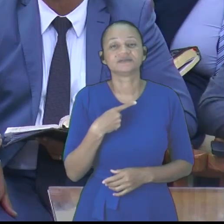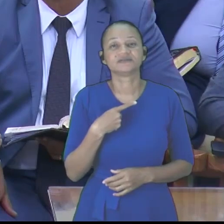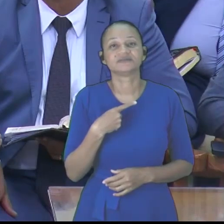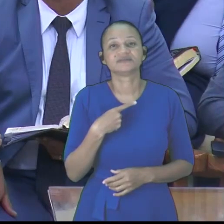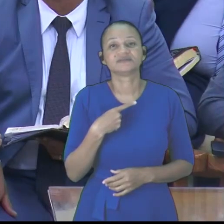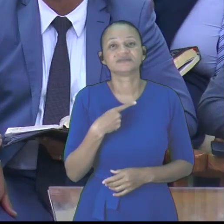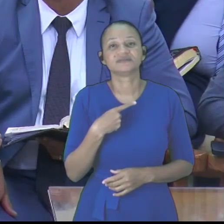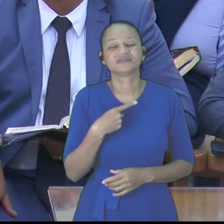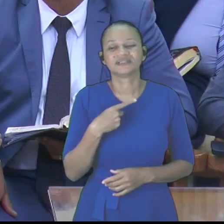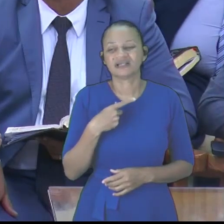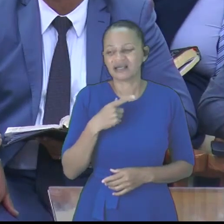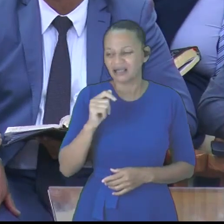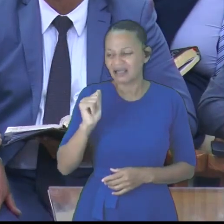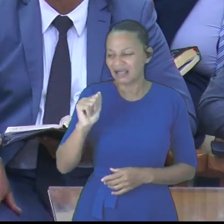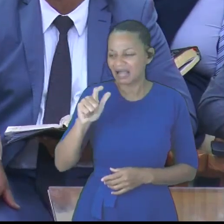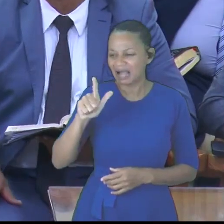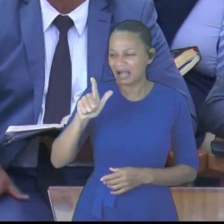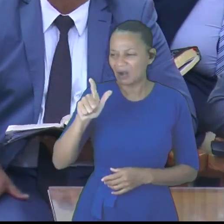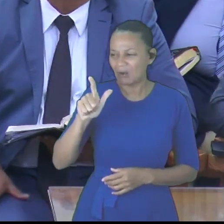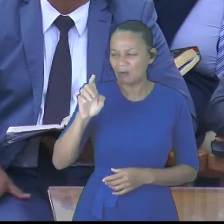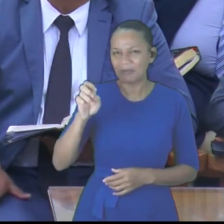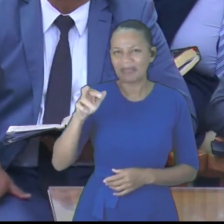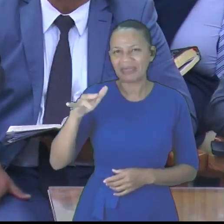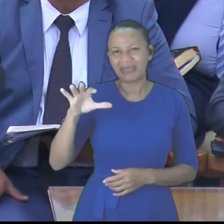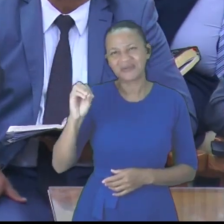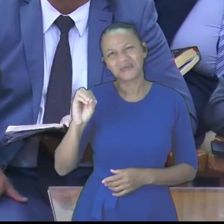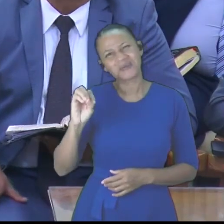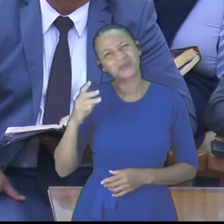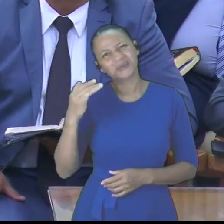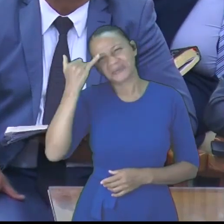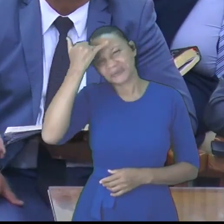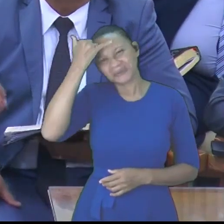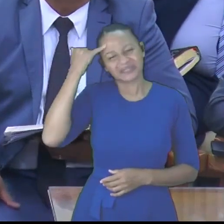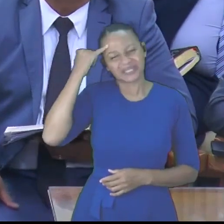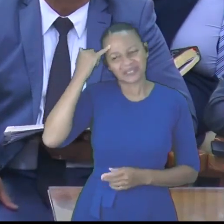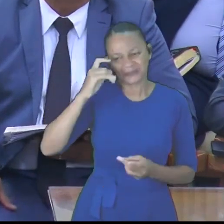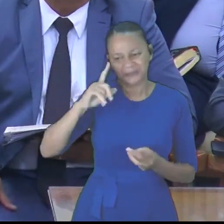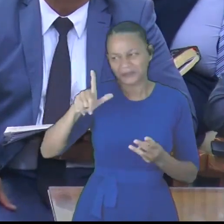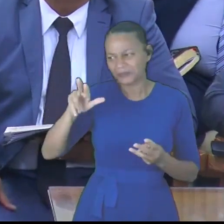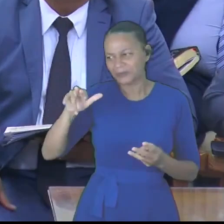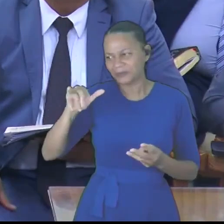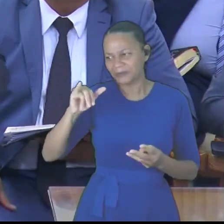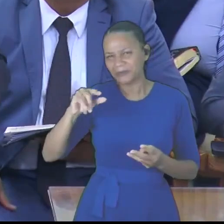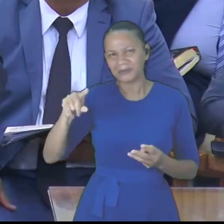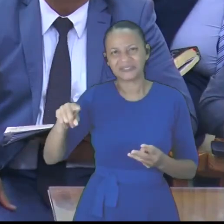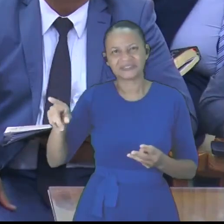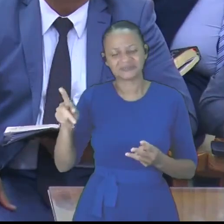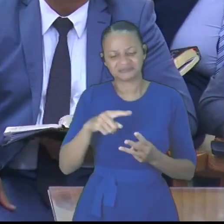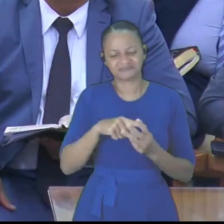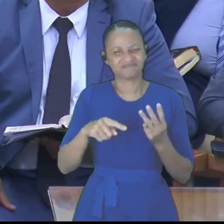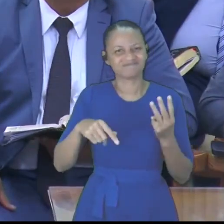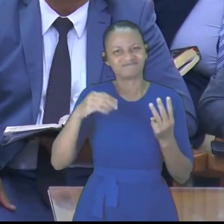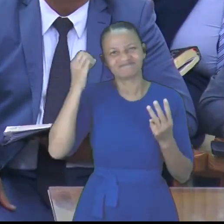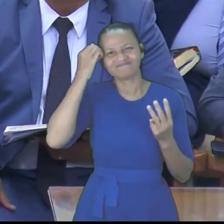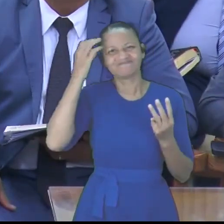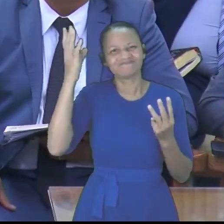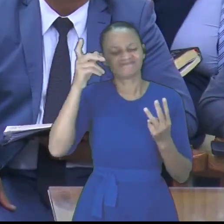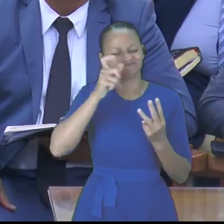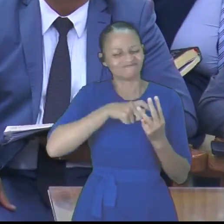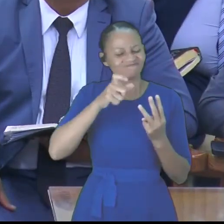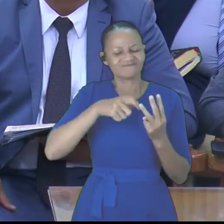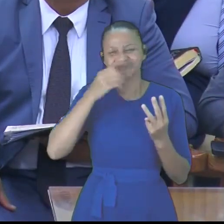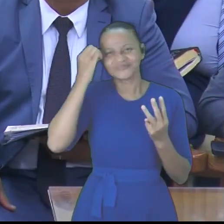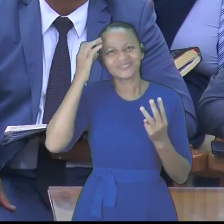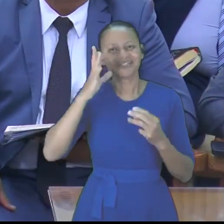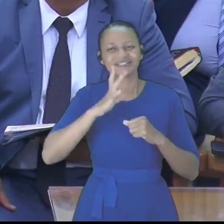Ou foi pastor Albério, ou foi o pastor Zeneco, ou foi o pastor Luiz. Foram os 3 pregadores. Eu não lembro quem orou naquela noite pelos